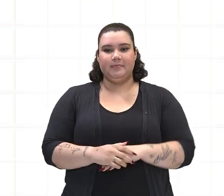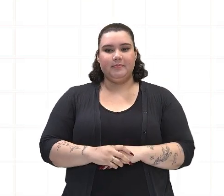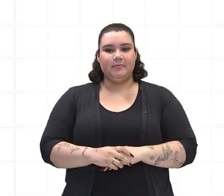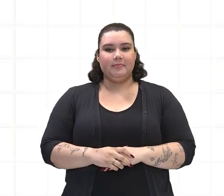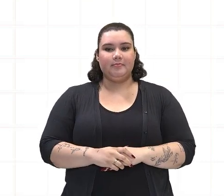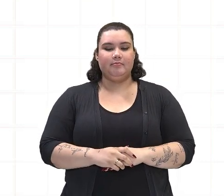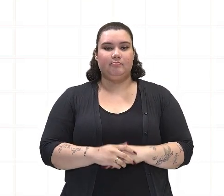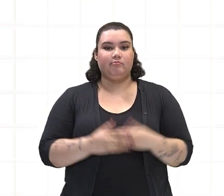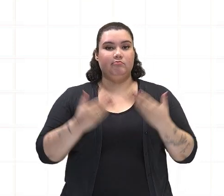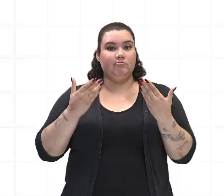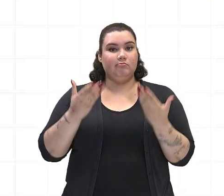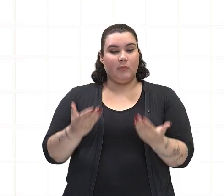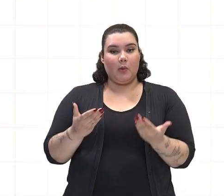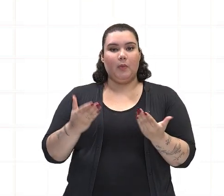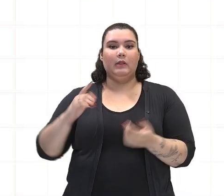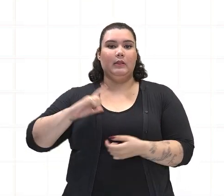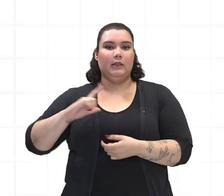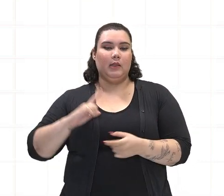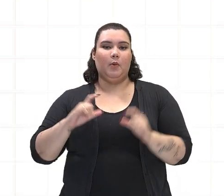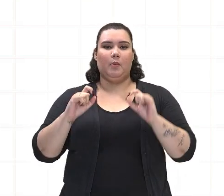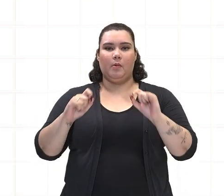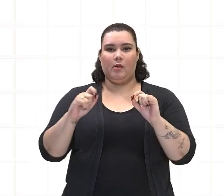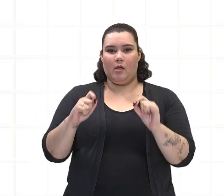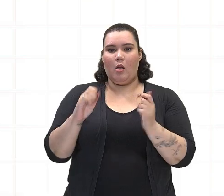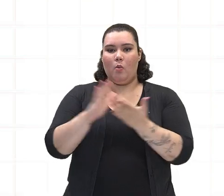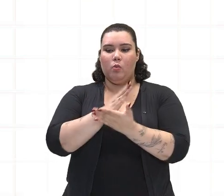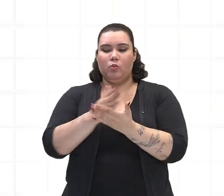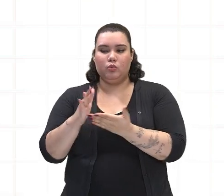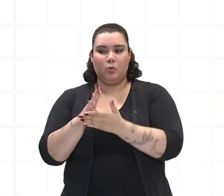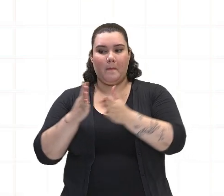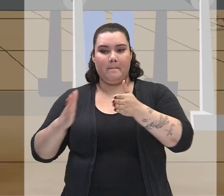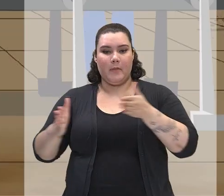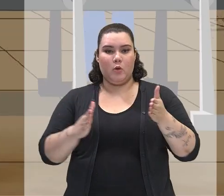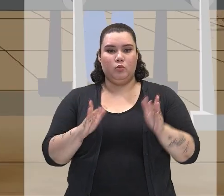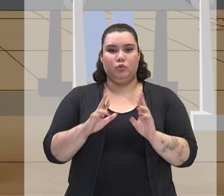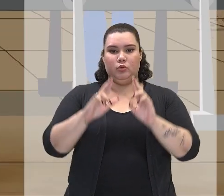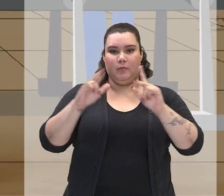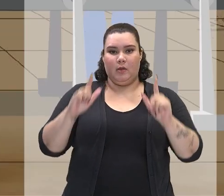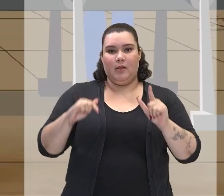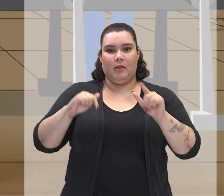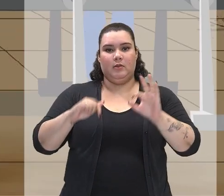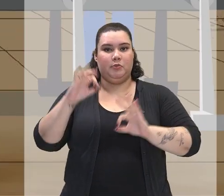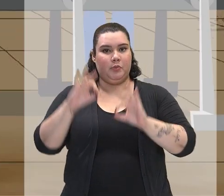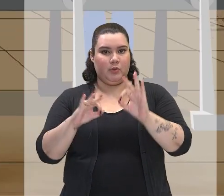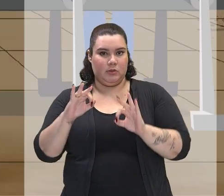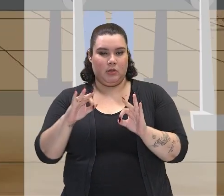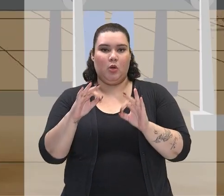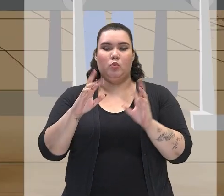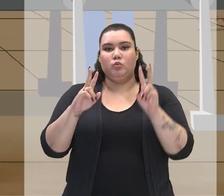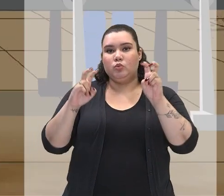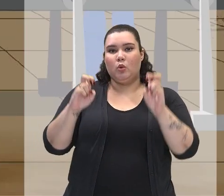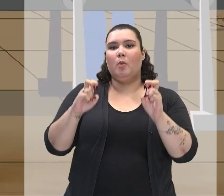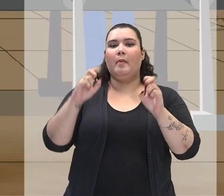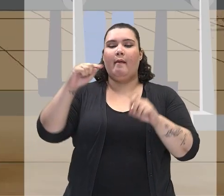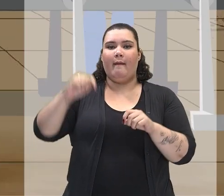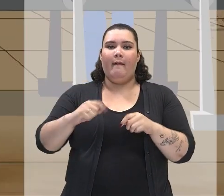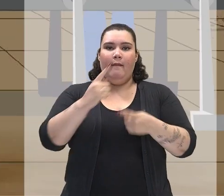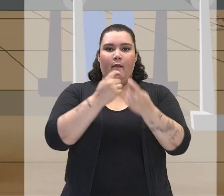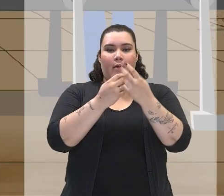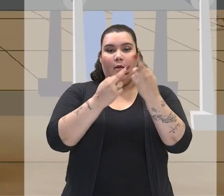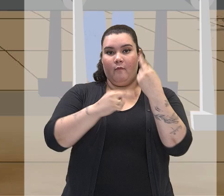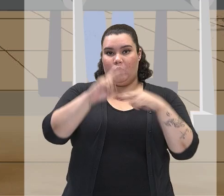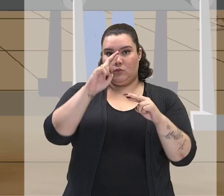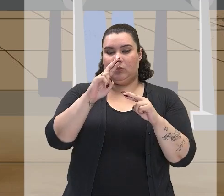significativas. Então, nós vamos ter alguns momentos diferentes dentro desse processo chamado de revolução. Se o nosso texto